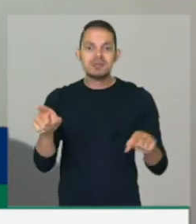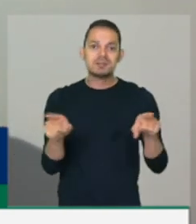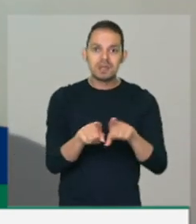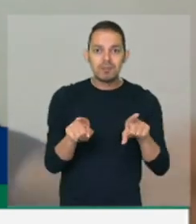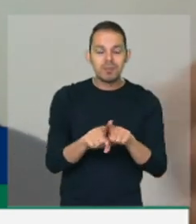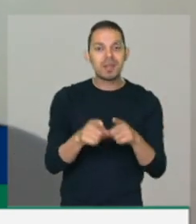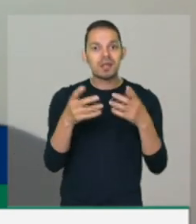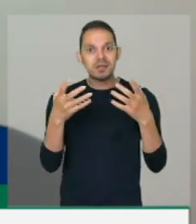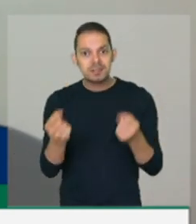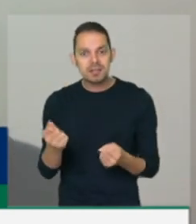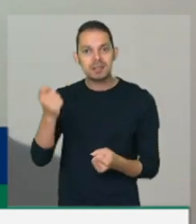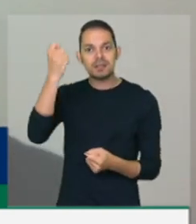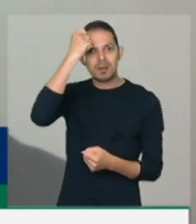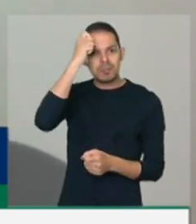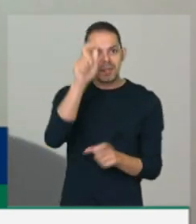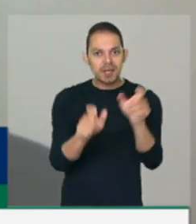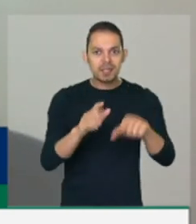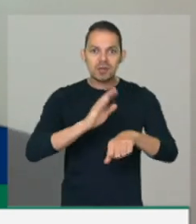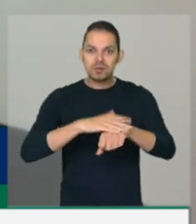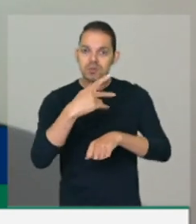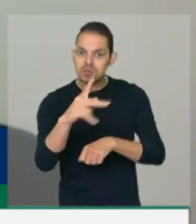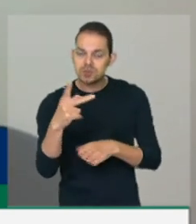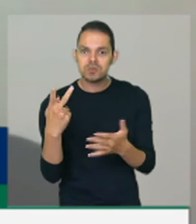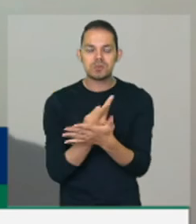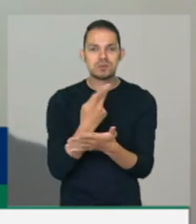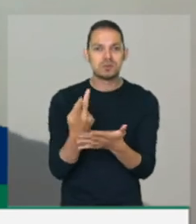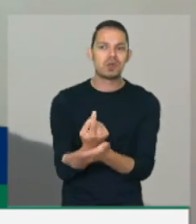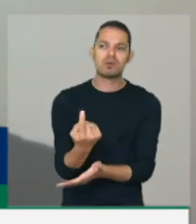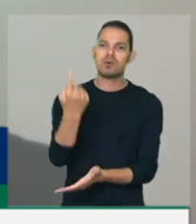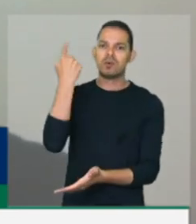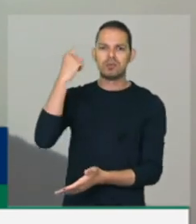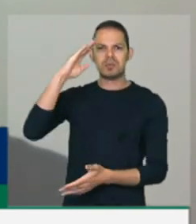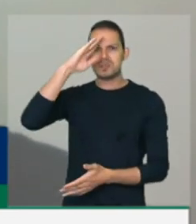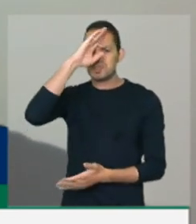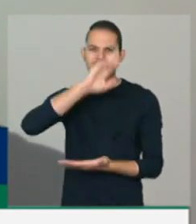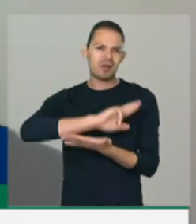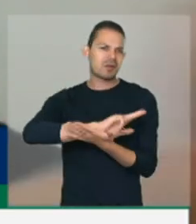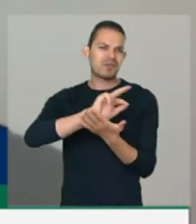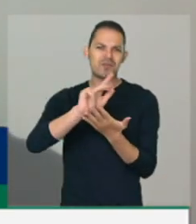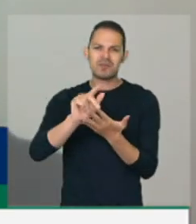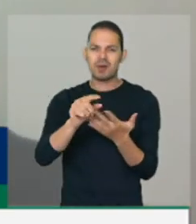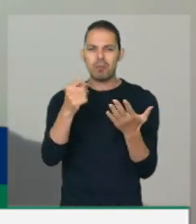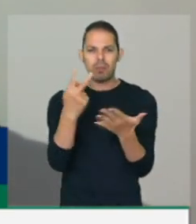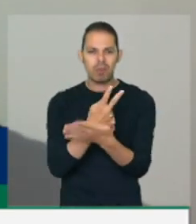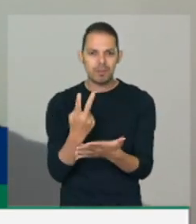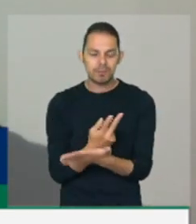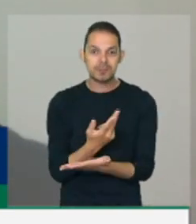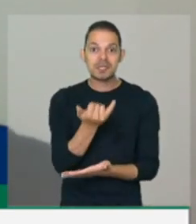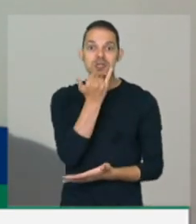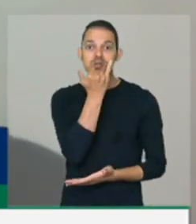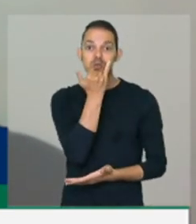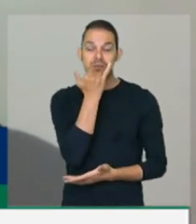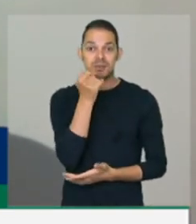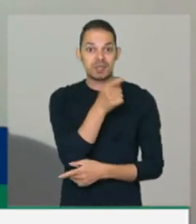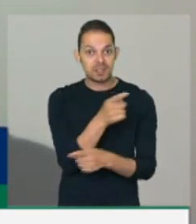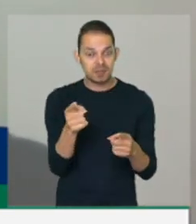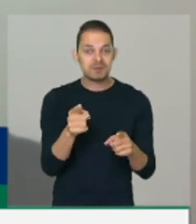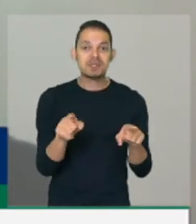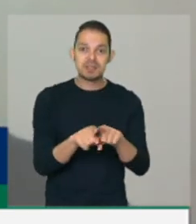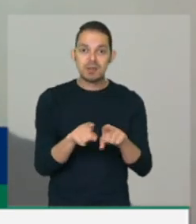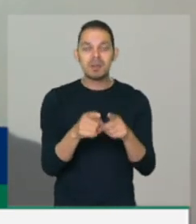de vocês quando desejaram a morte do presidente Bolsonaro e várias outras atrocidades. Eu espero, assim como me desculpo aqui, que vocês também